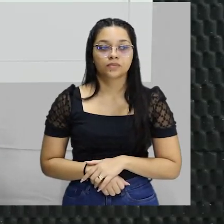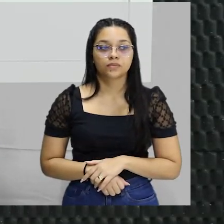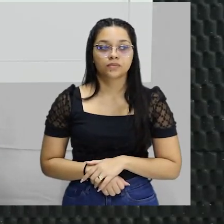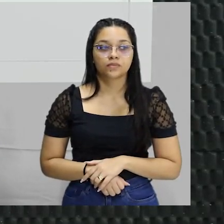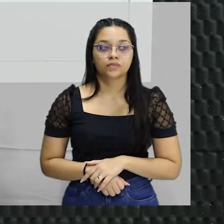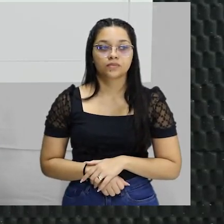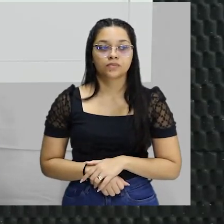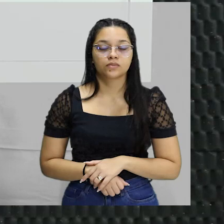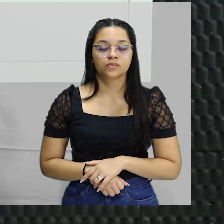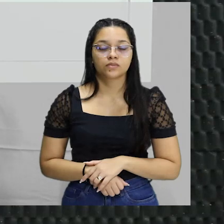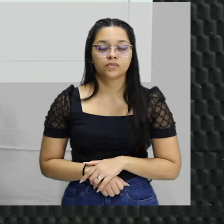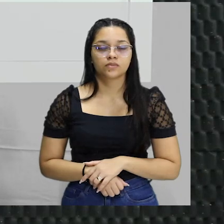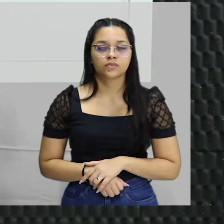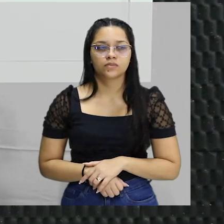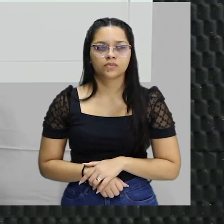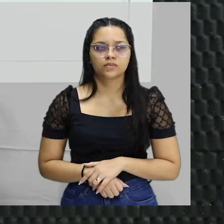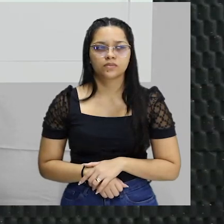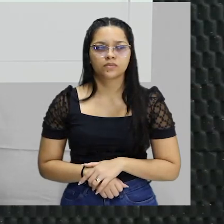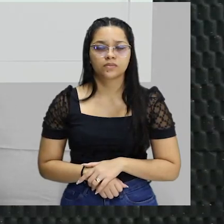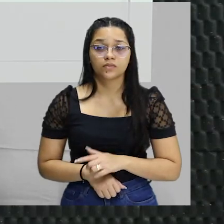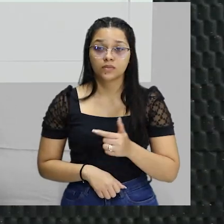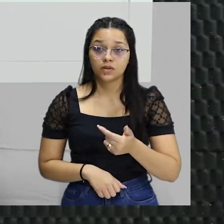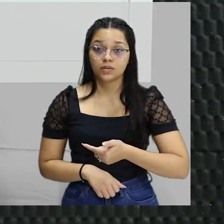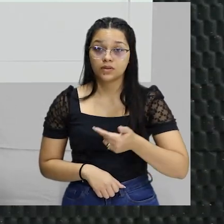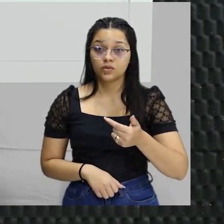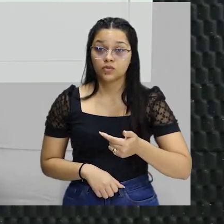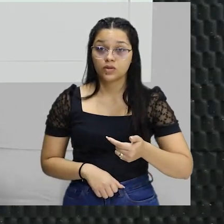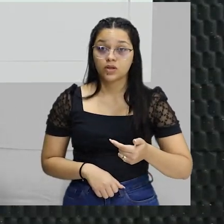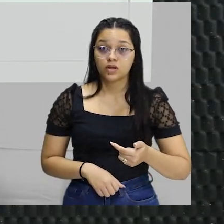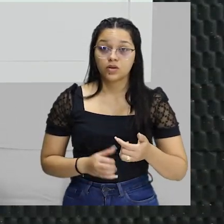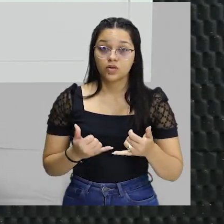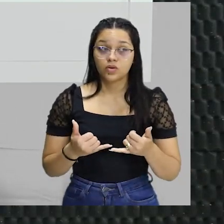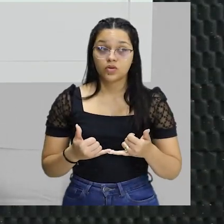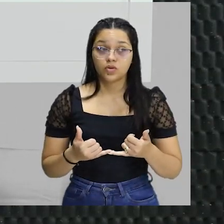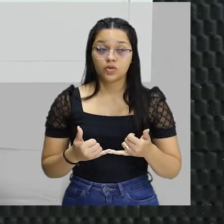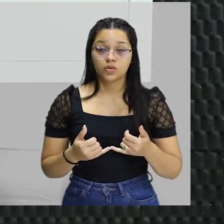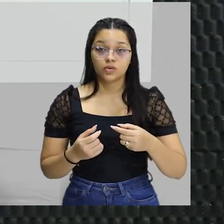Uma segunda corda ligado